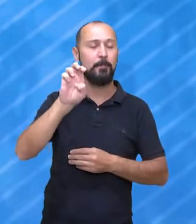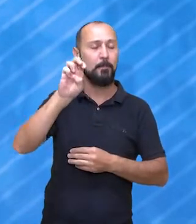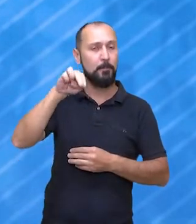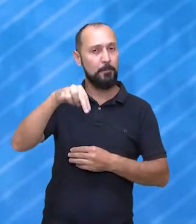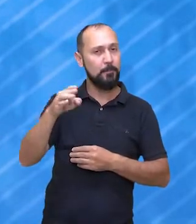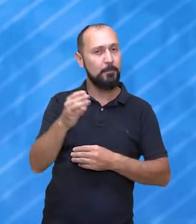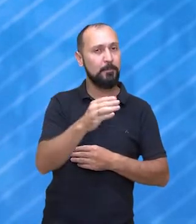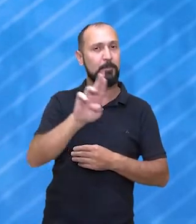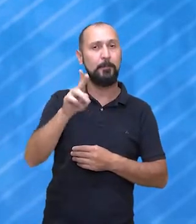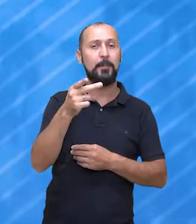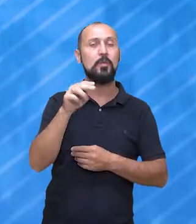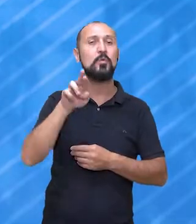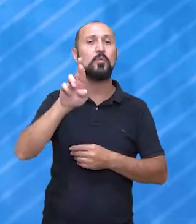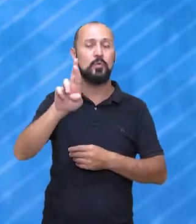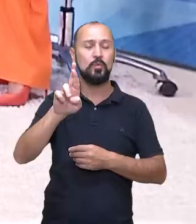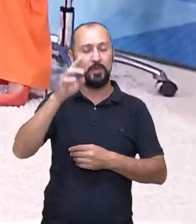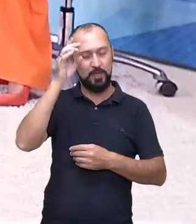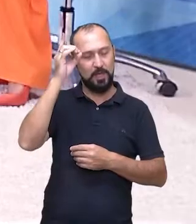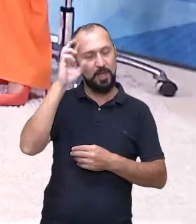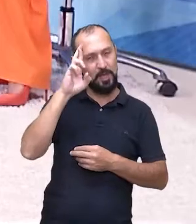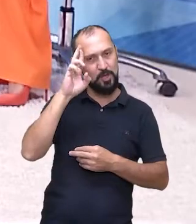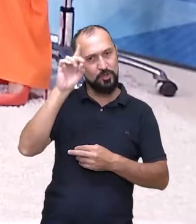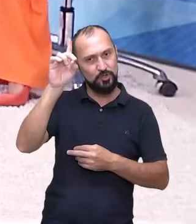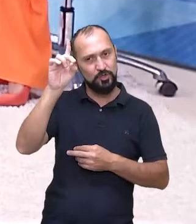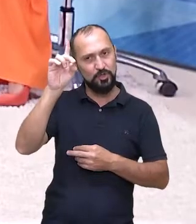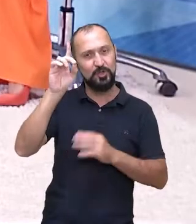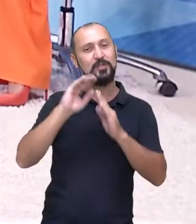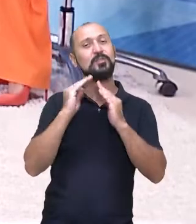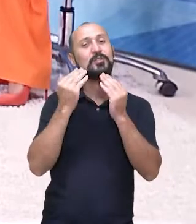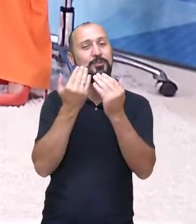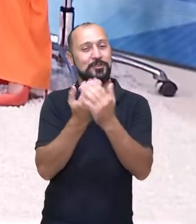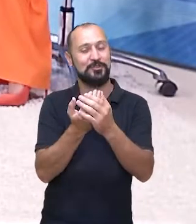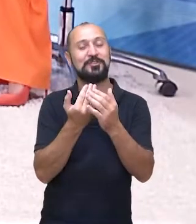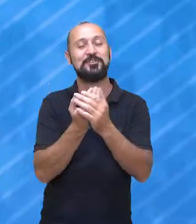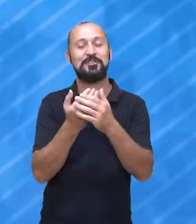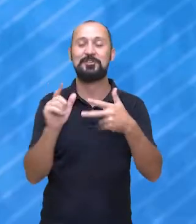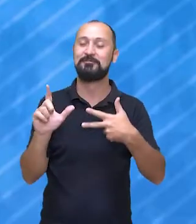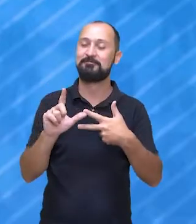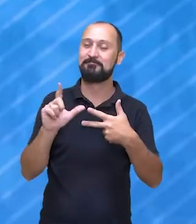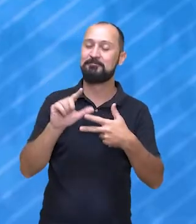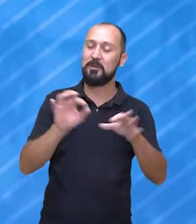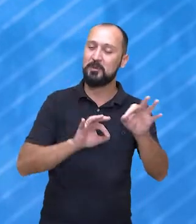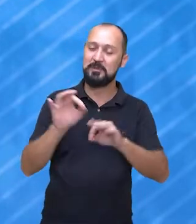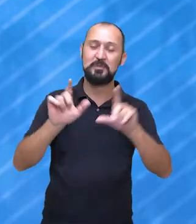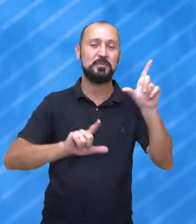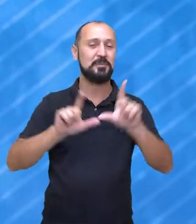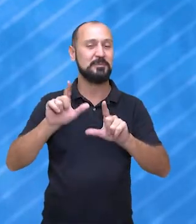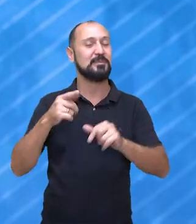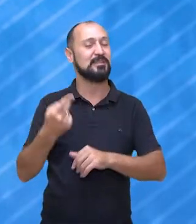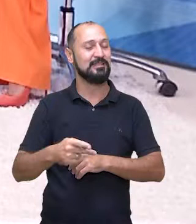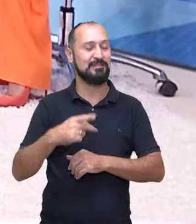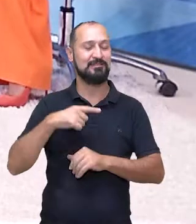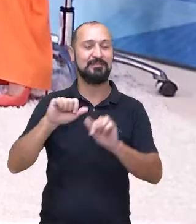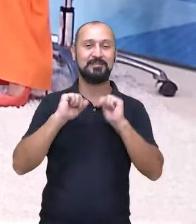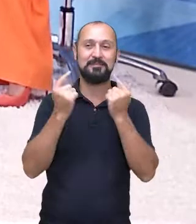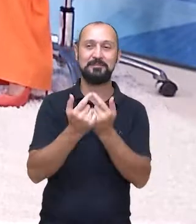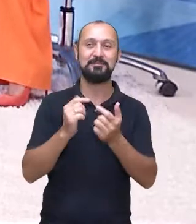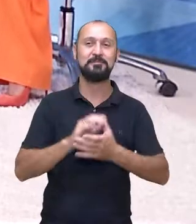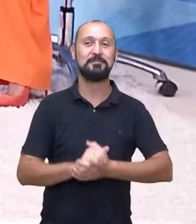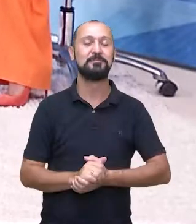ben-hur que é o diretor também da escola do Legislativo pela excelência dos programas aqui da TV Assembleia